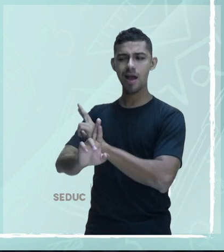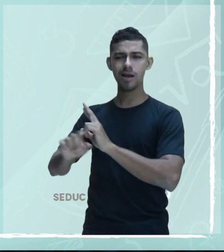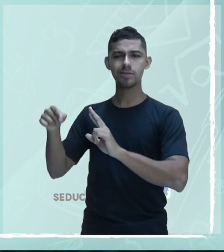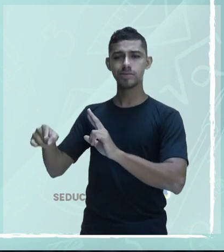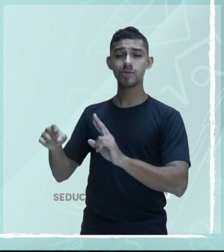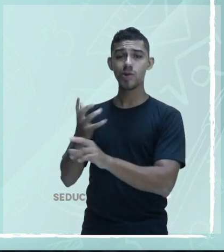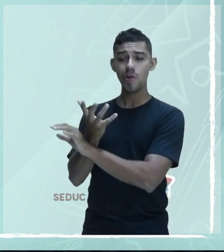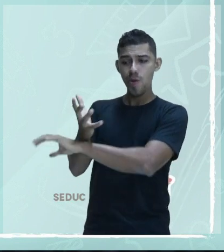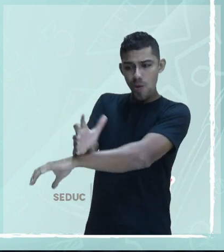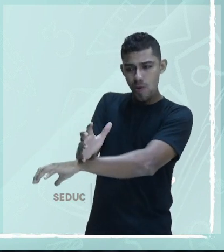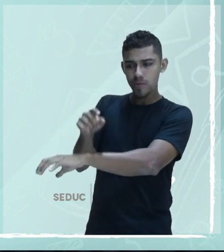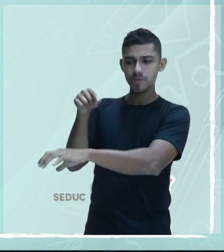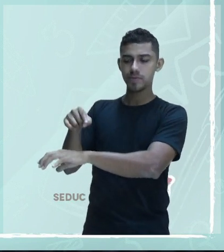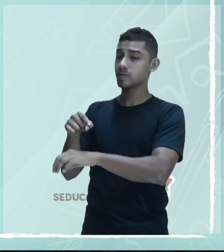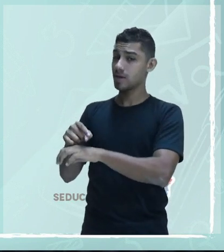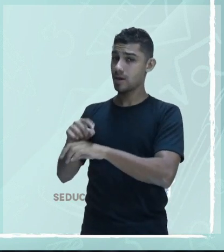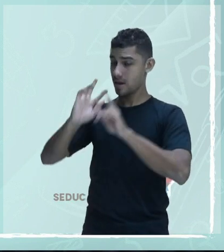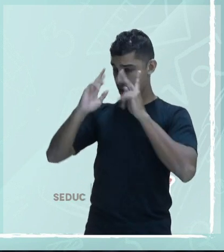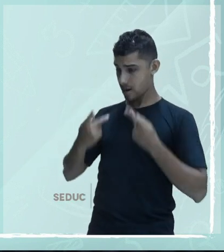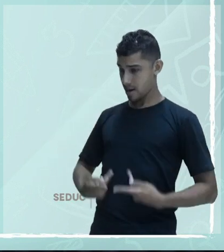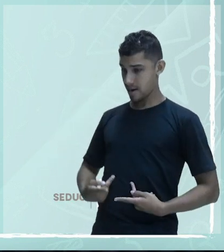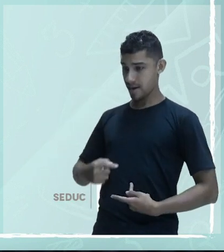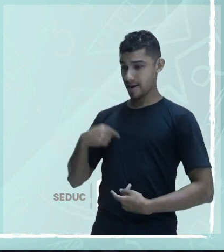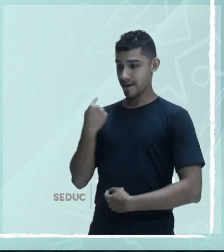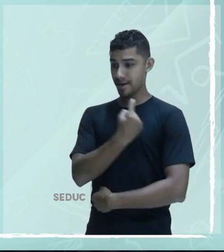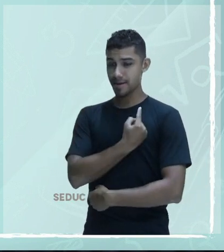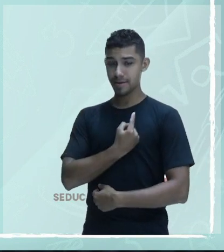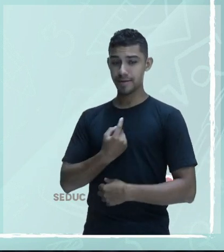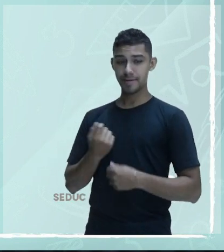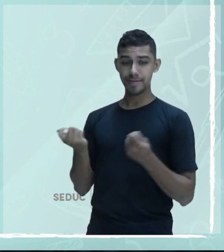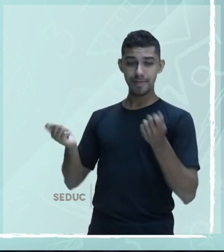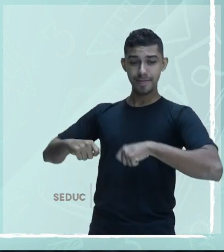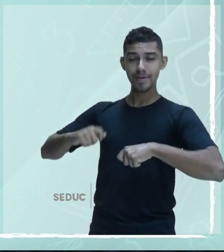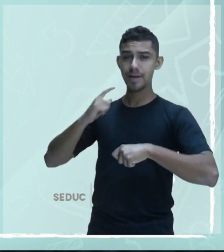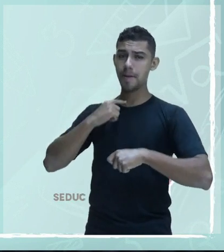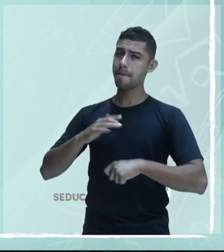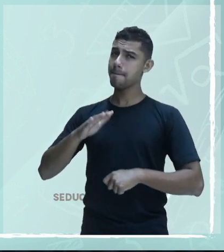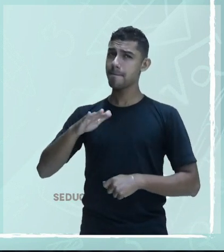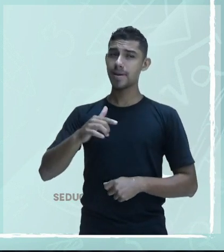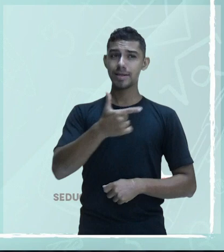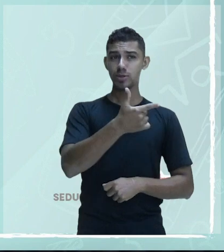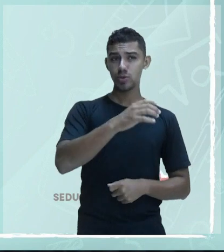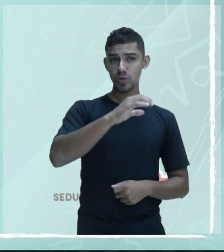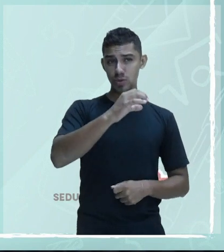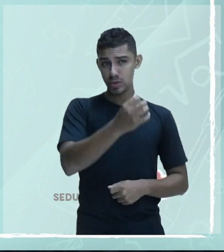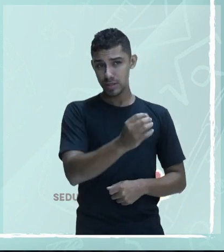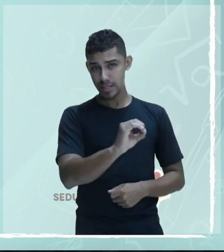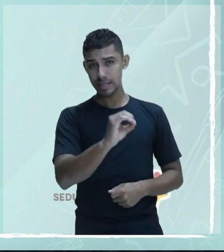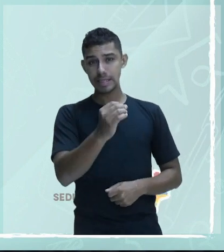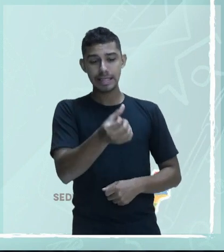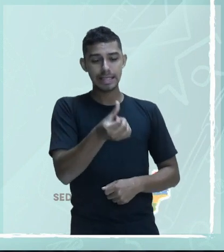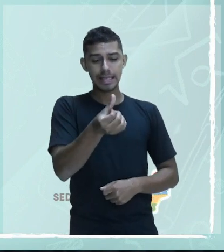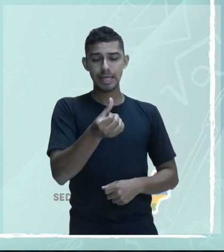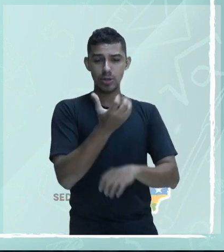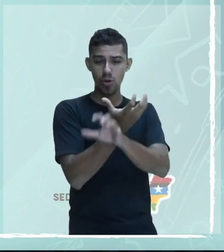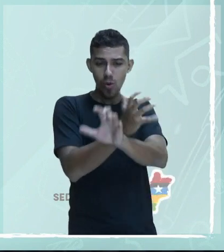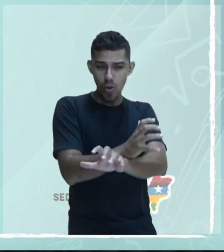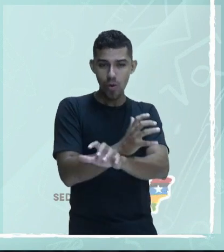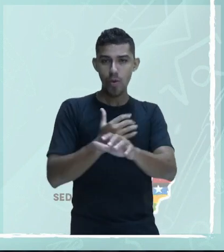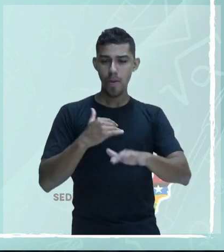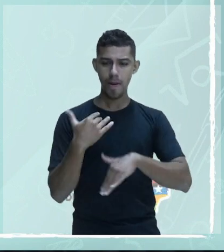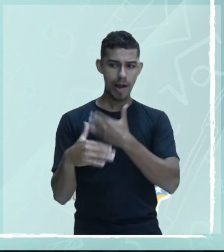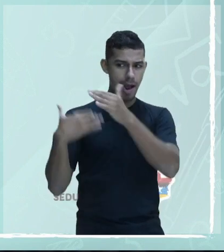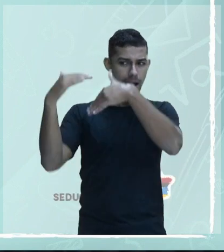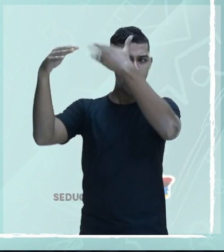os... O ser humano dispõe de um sistema ósseo formado por 206 ossos, que crescem e se desenvolvem